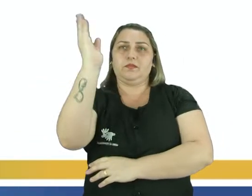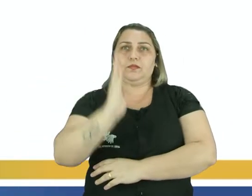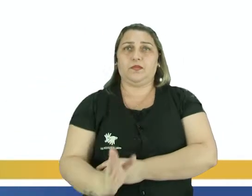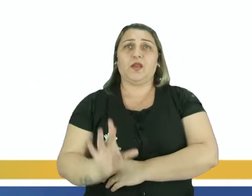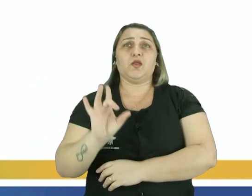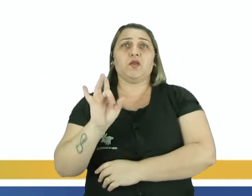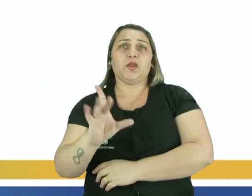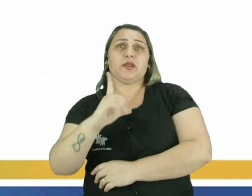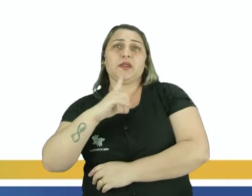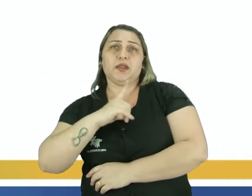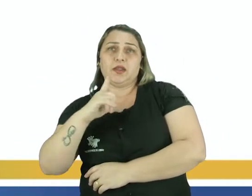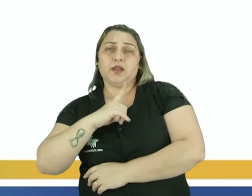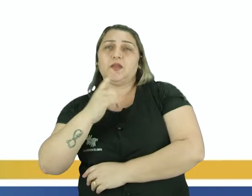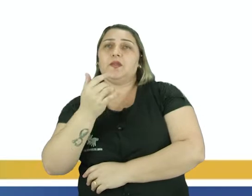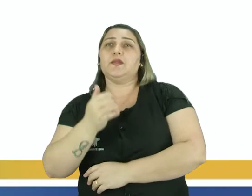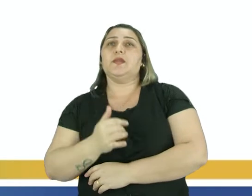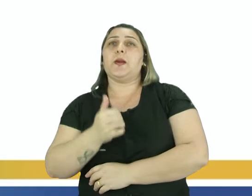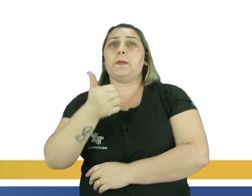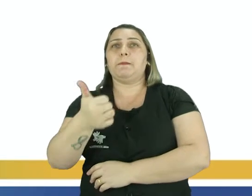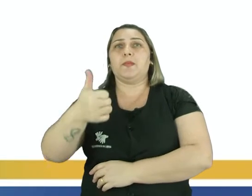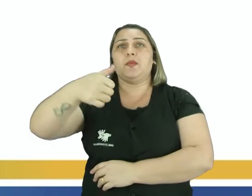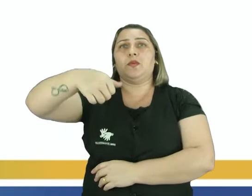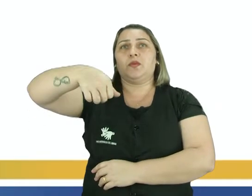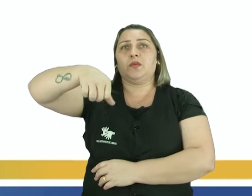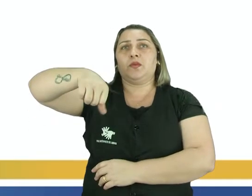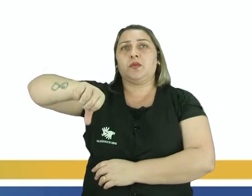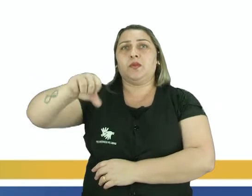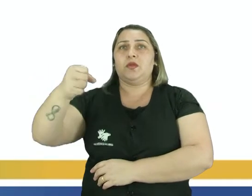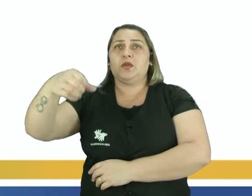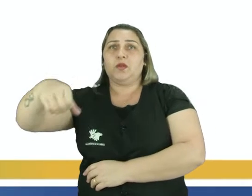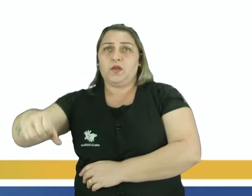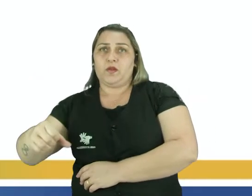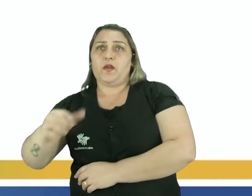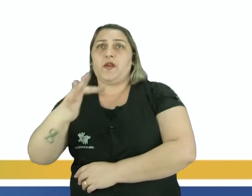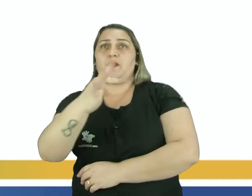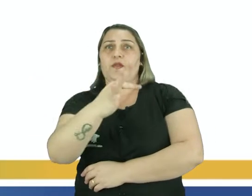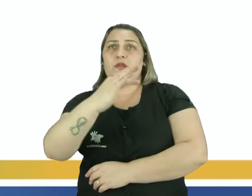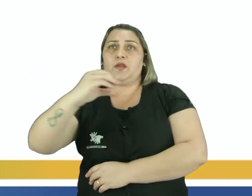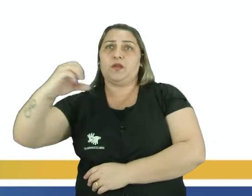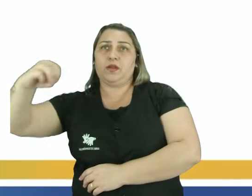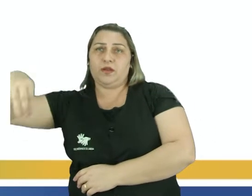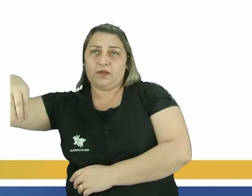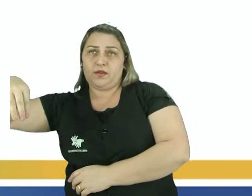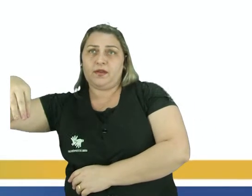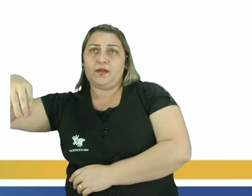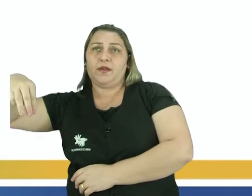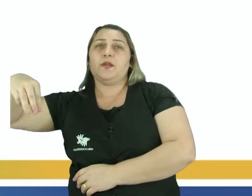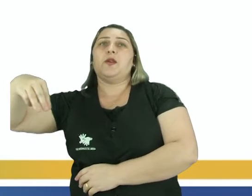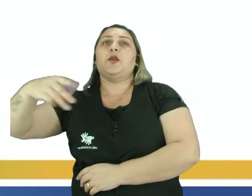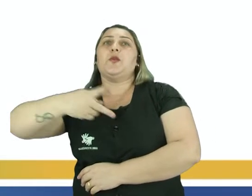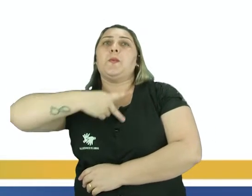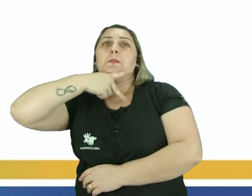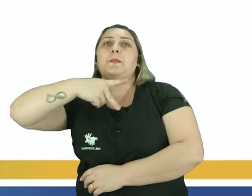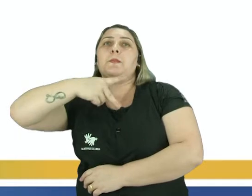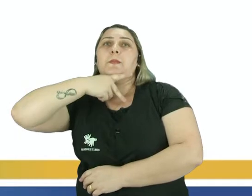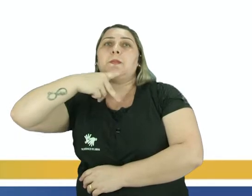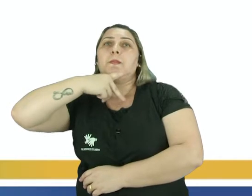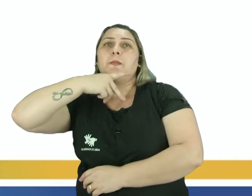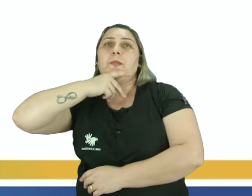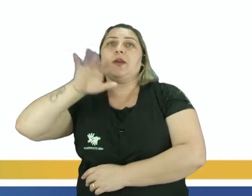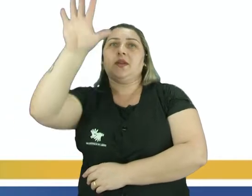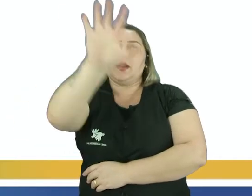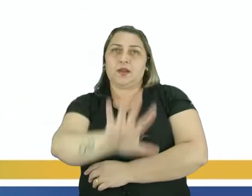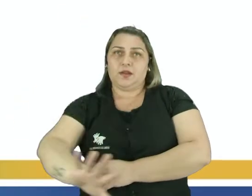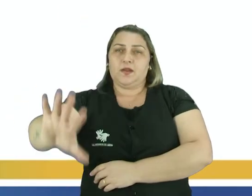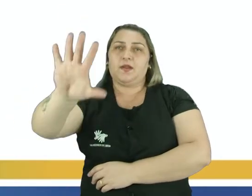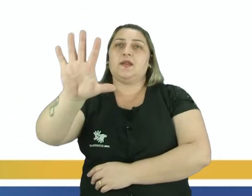ocorreram, em 1989, quando Fernando Collor de Mello, do Partido da Reconstrução